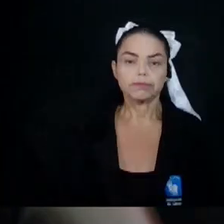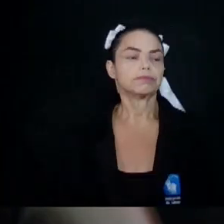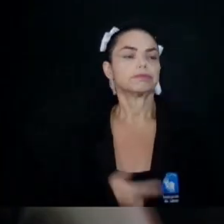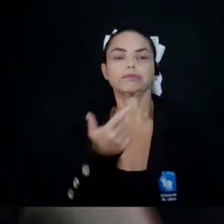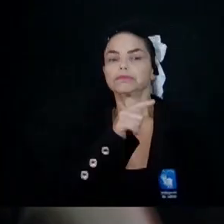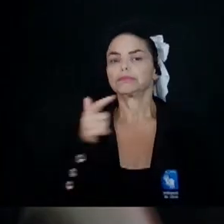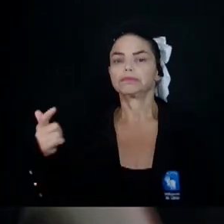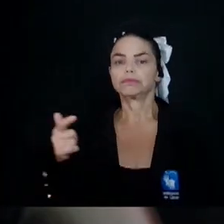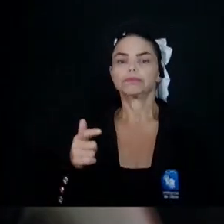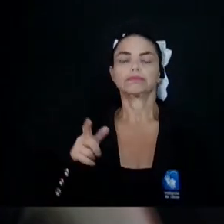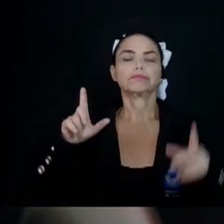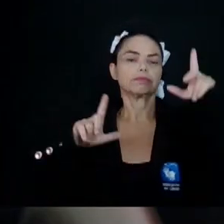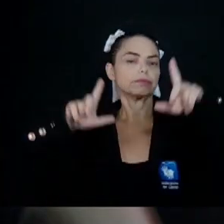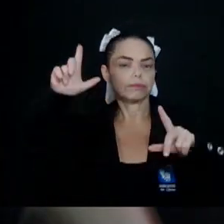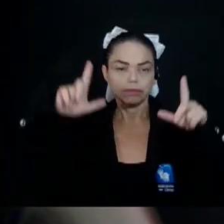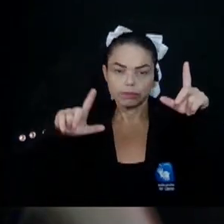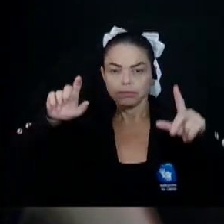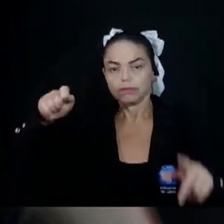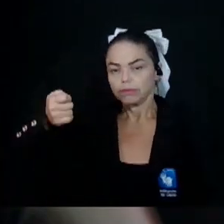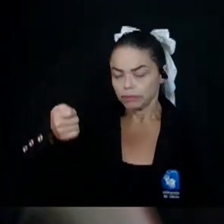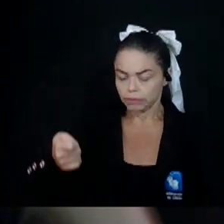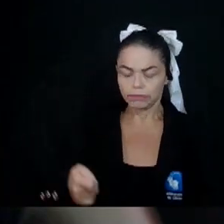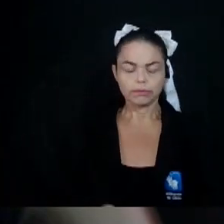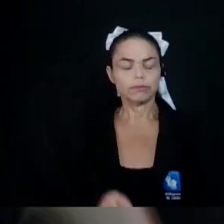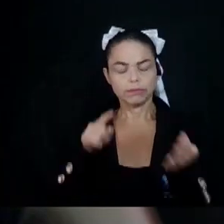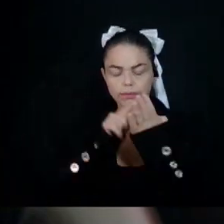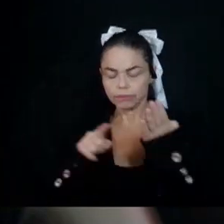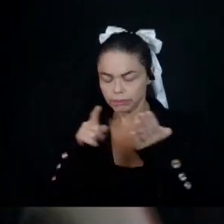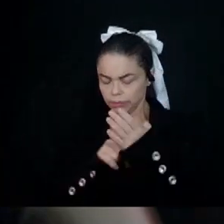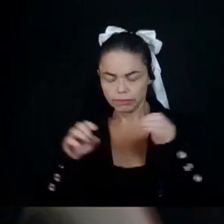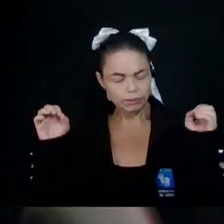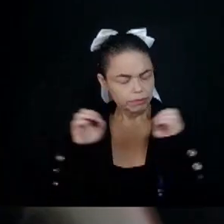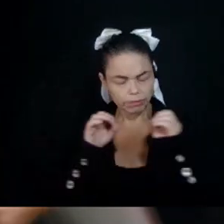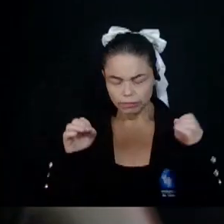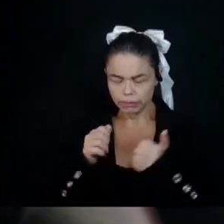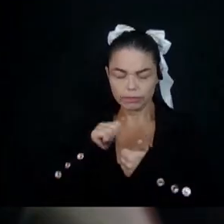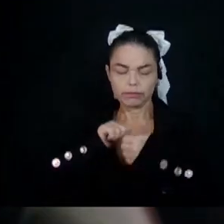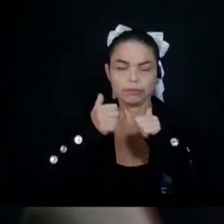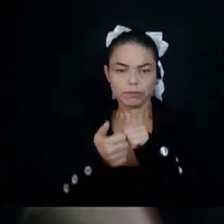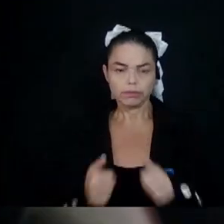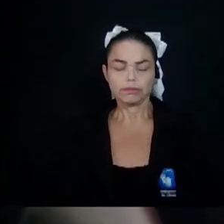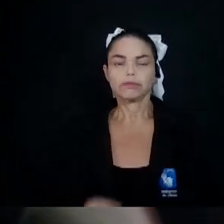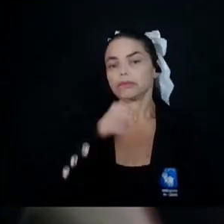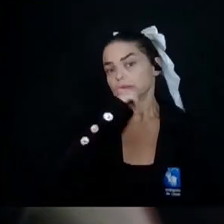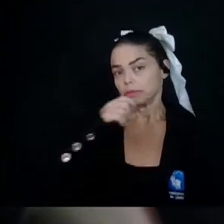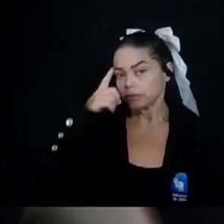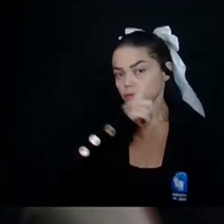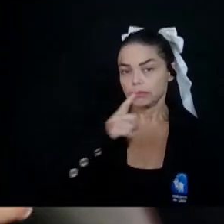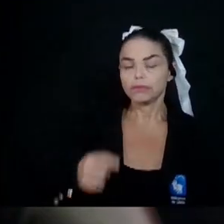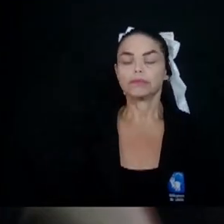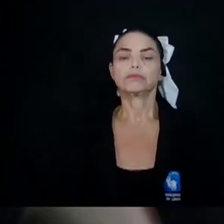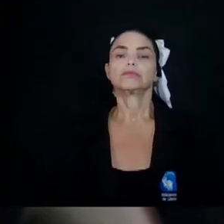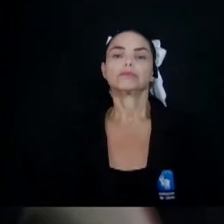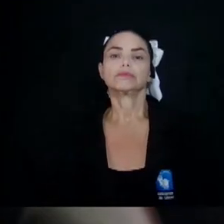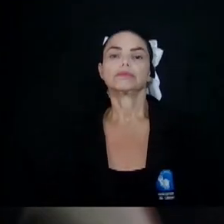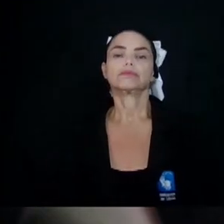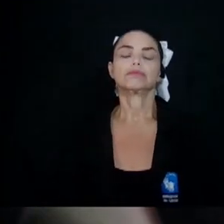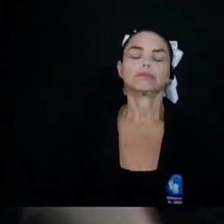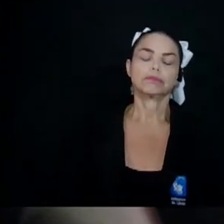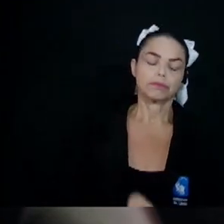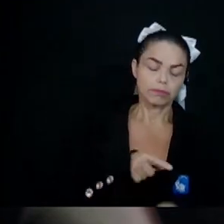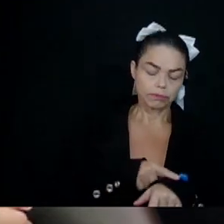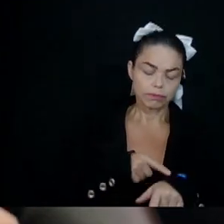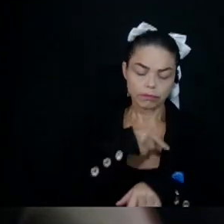TV ligada, não tem celular, não tem tablet, não tem jogo. Nos finais de semana, colocar horas também,